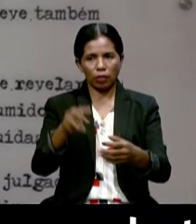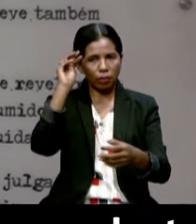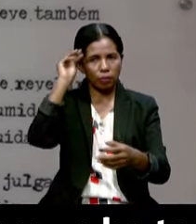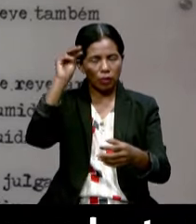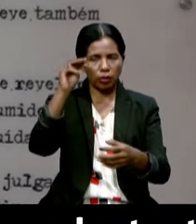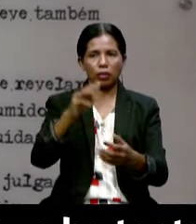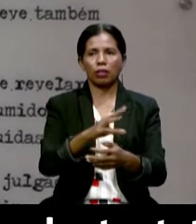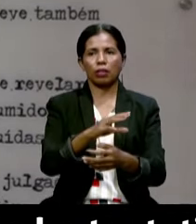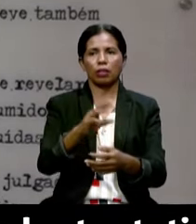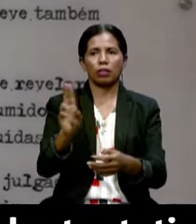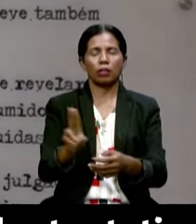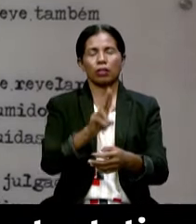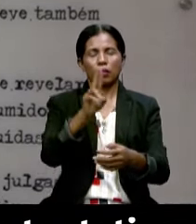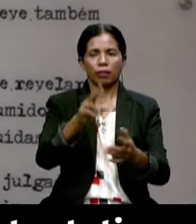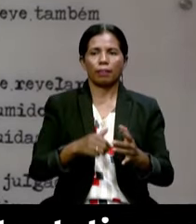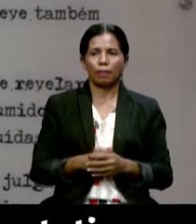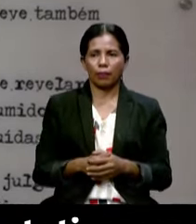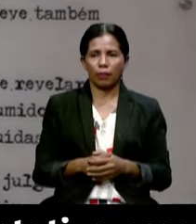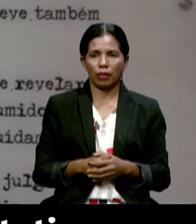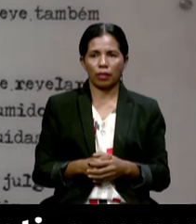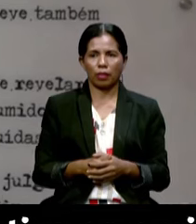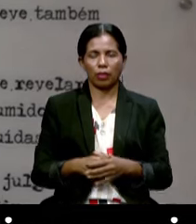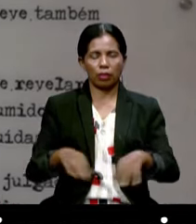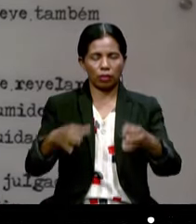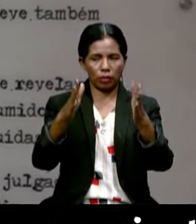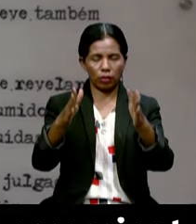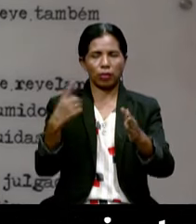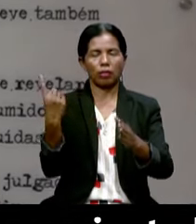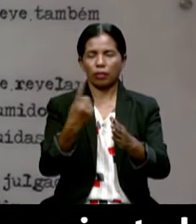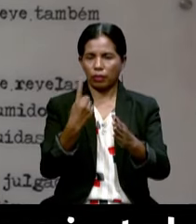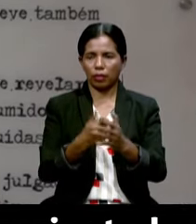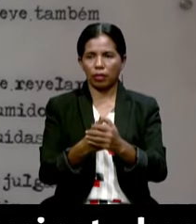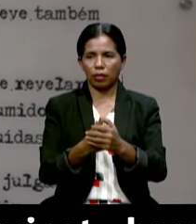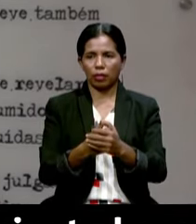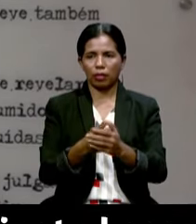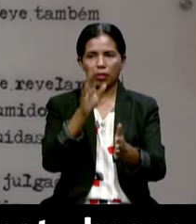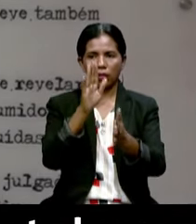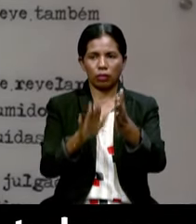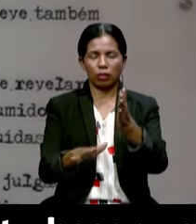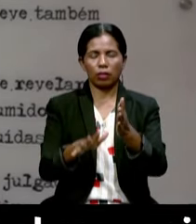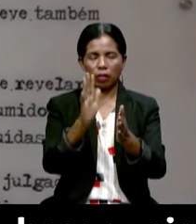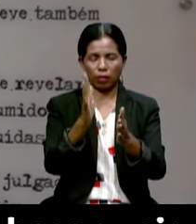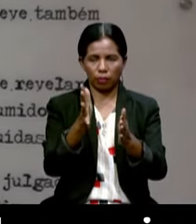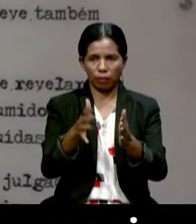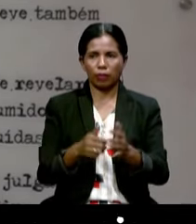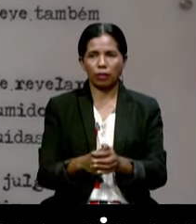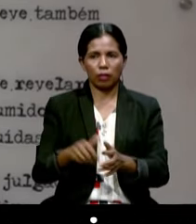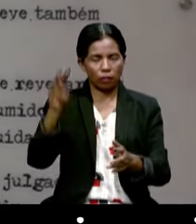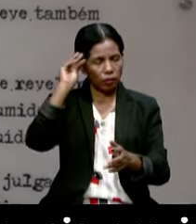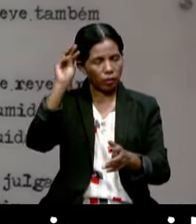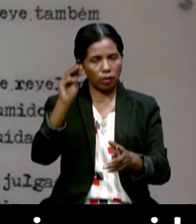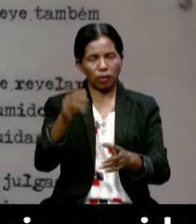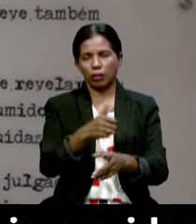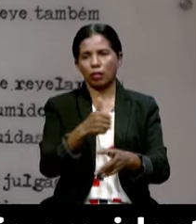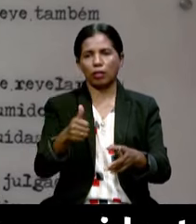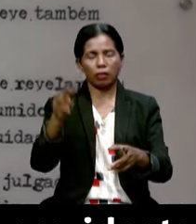Ensino Superior. Funcionário permanente, menos 50. Enquanto o Ministério da Bukira, por